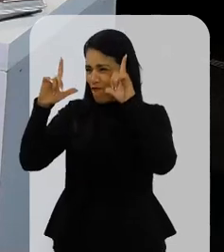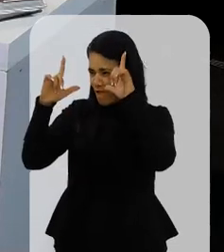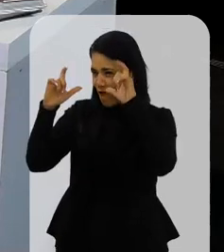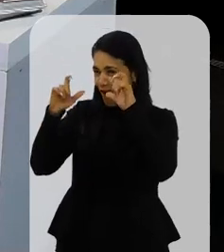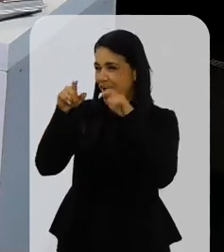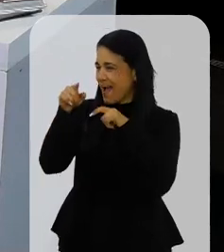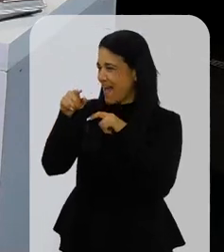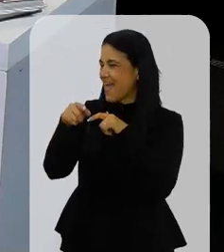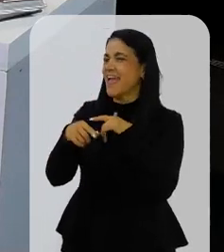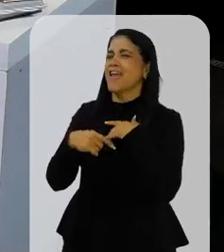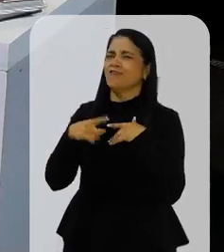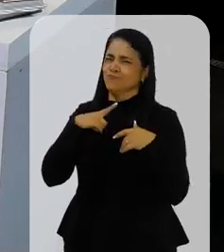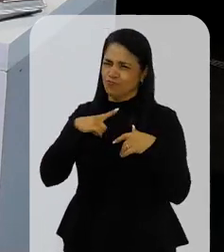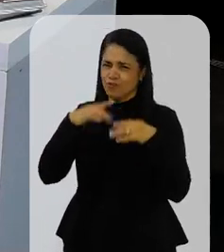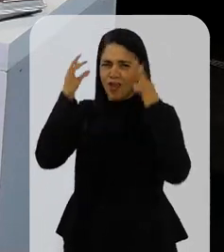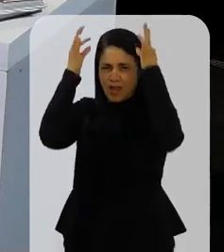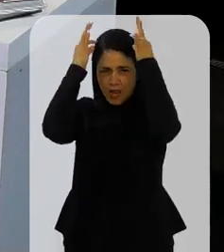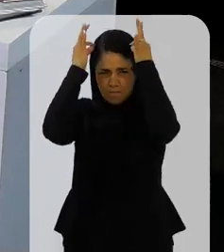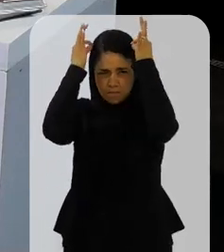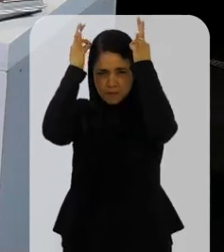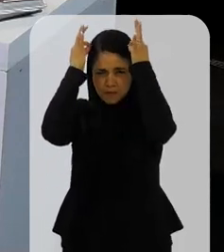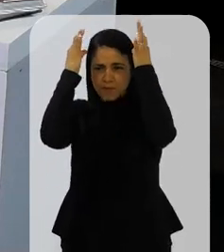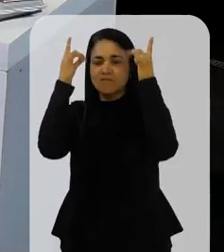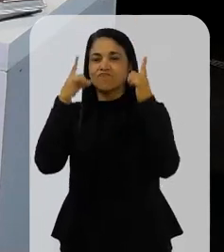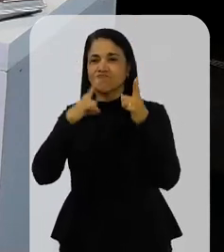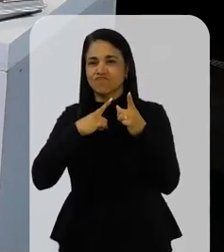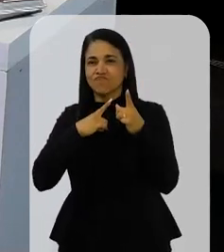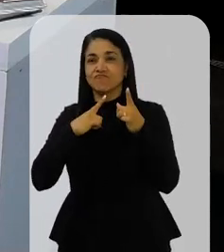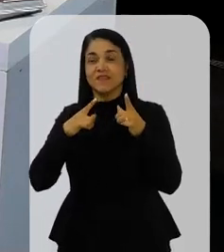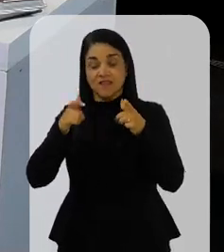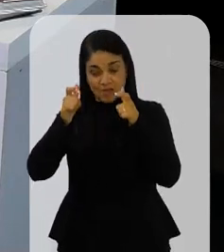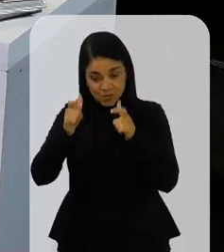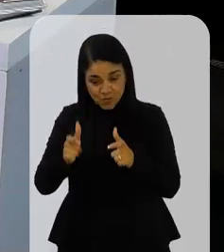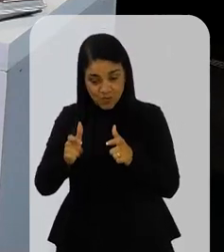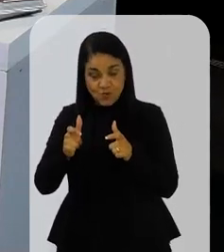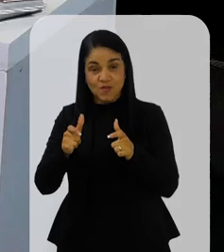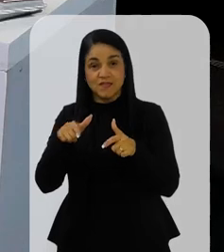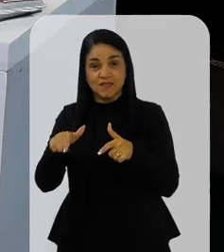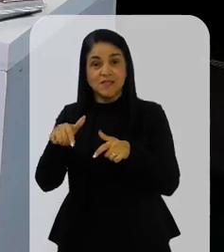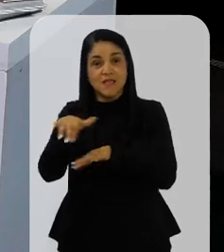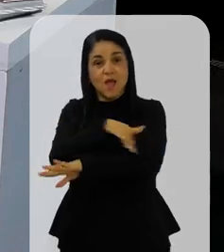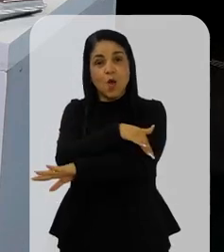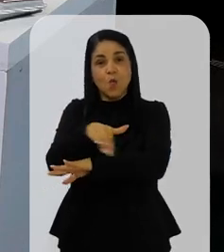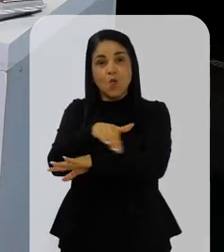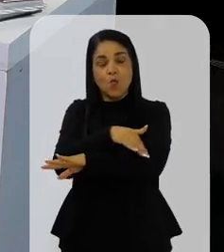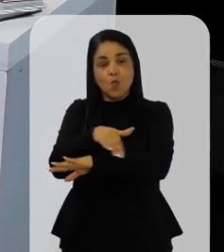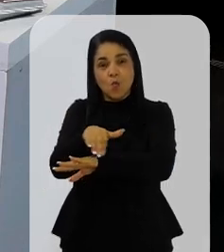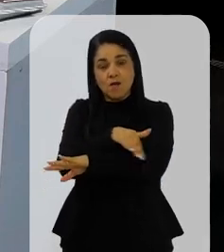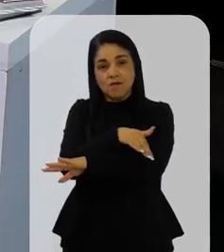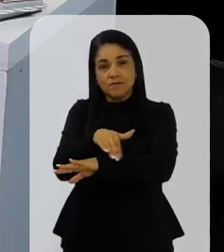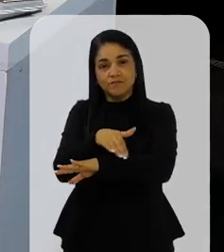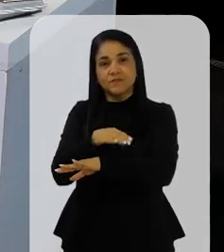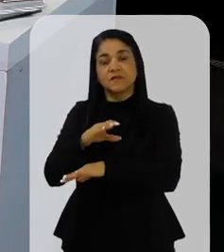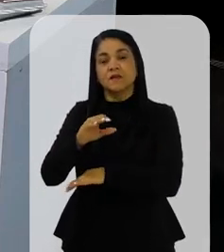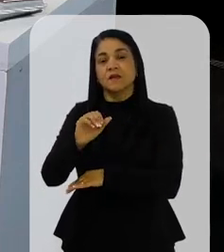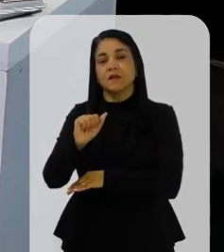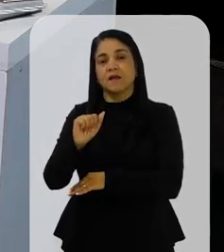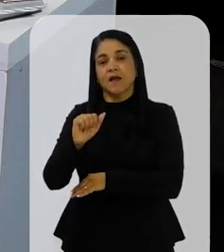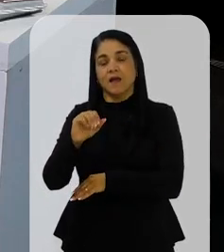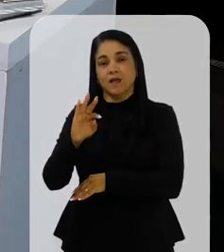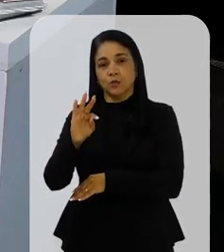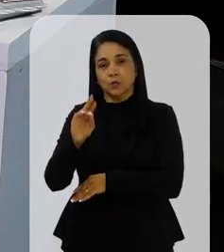traz, hein? Jovem, tinha cabelo. Esse barracão foi ali na Aníbal Benévolo, né,